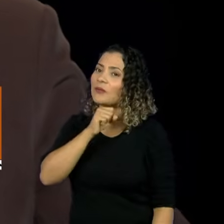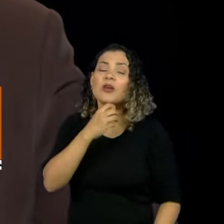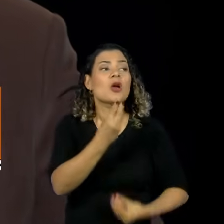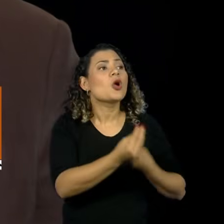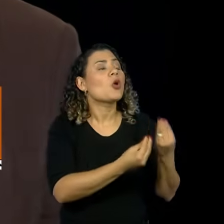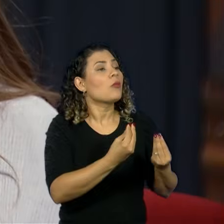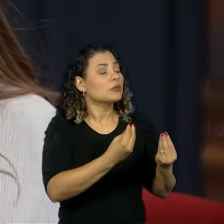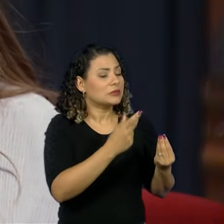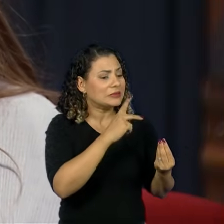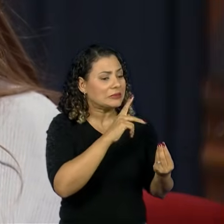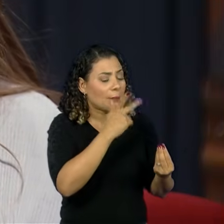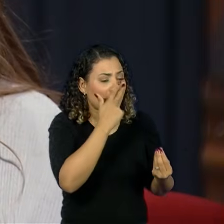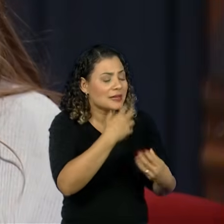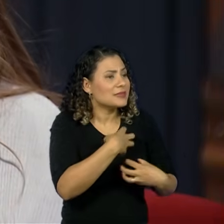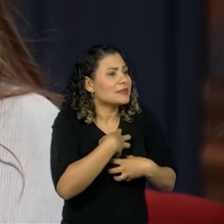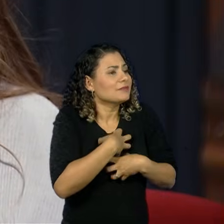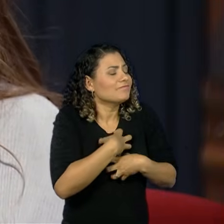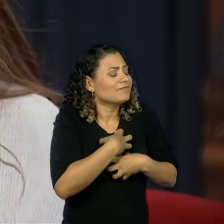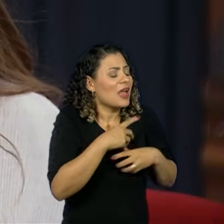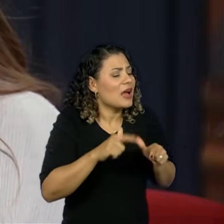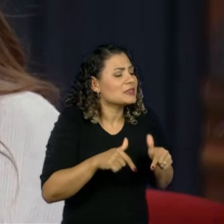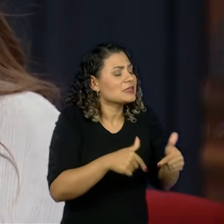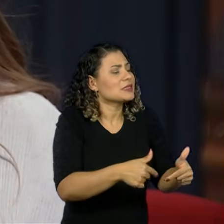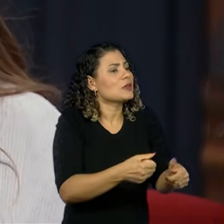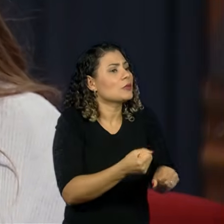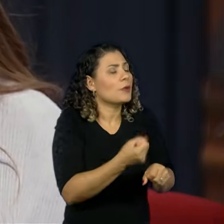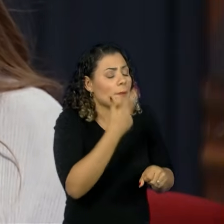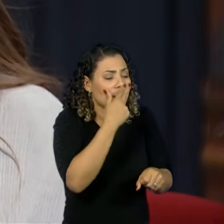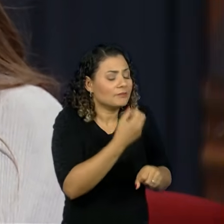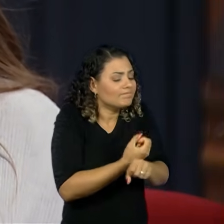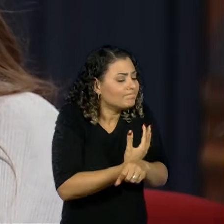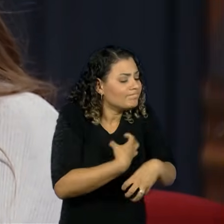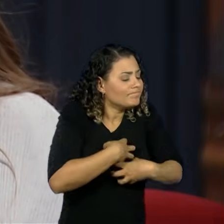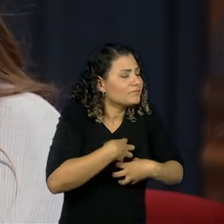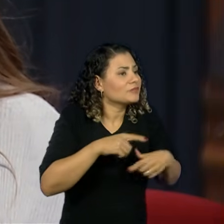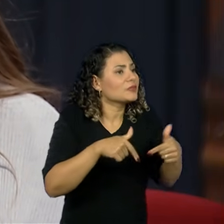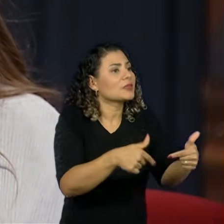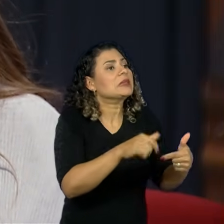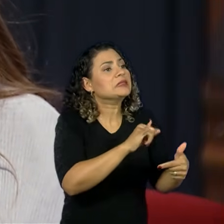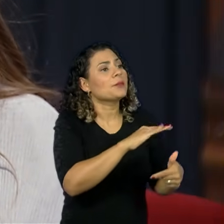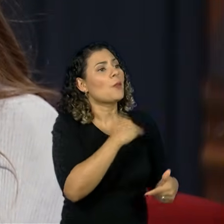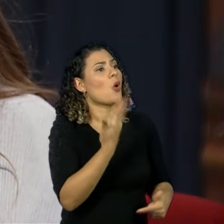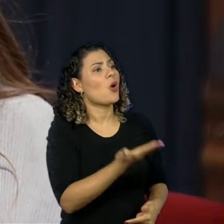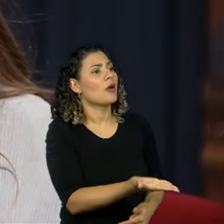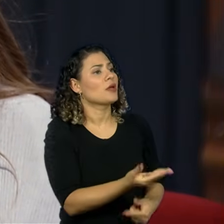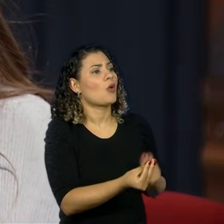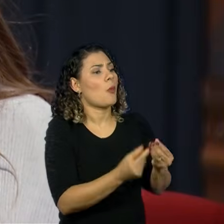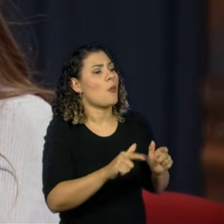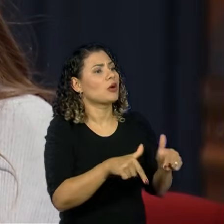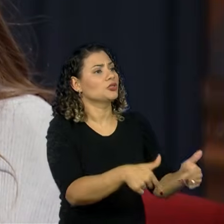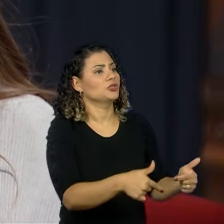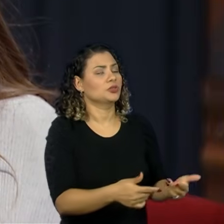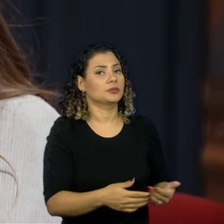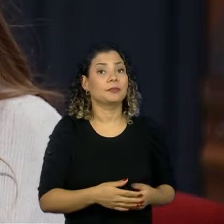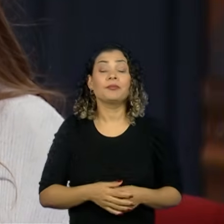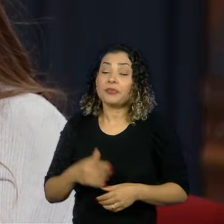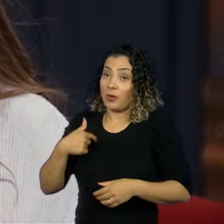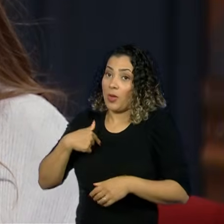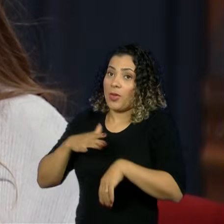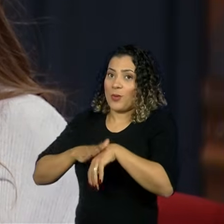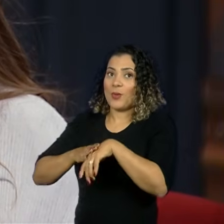com a perda? Você repensa porque se eu cuido de pessoas que eu